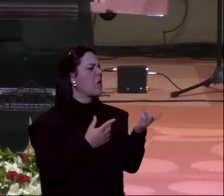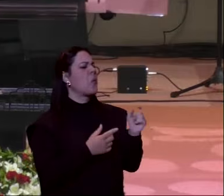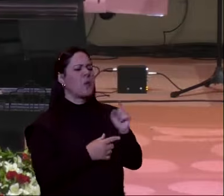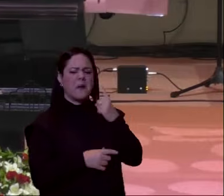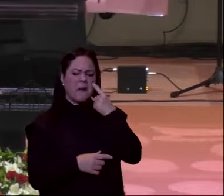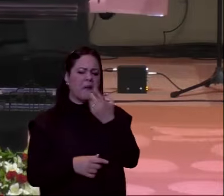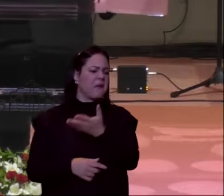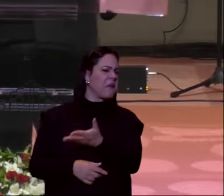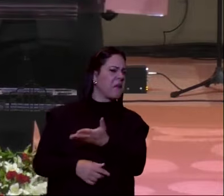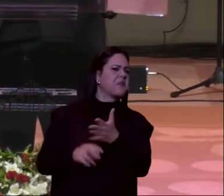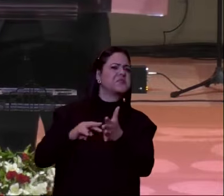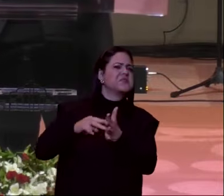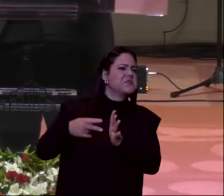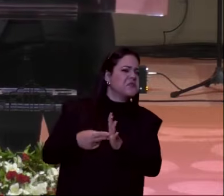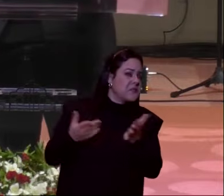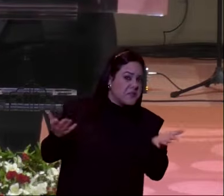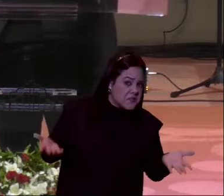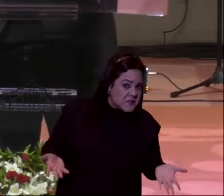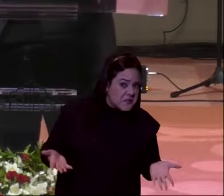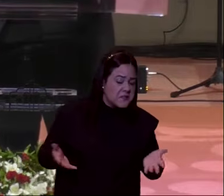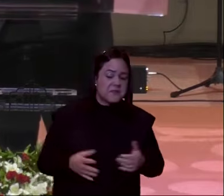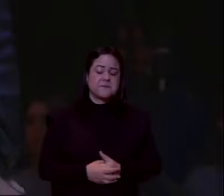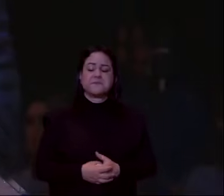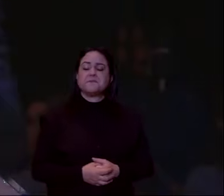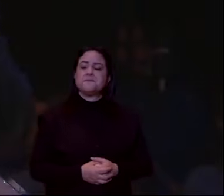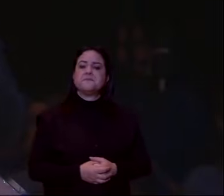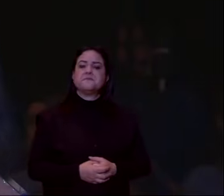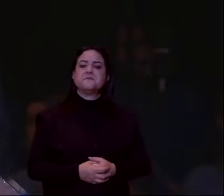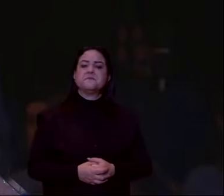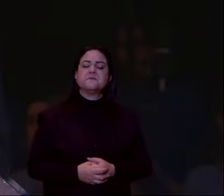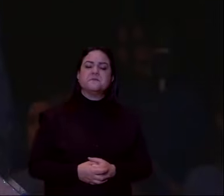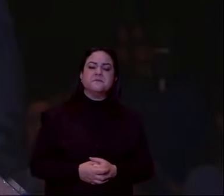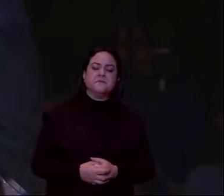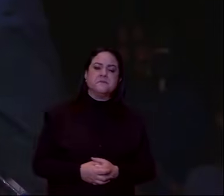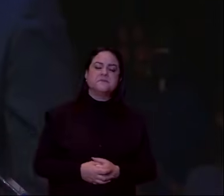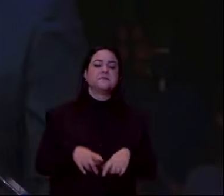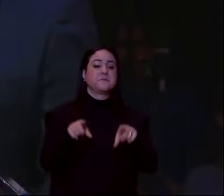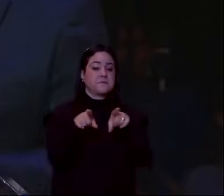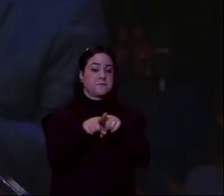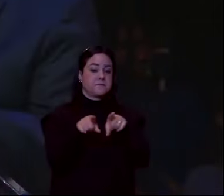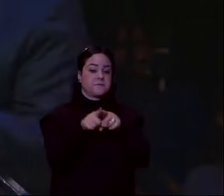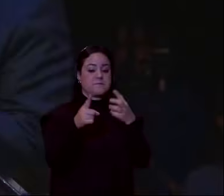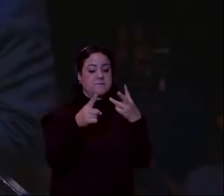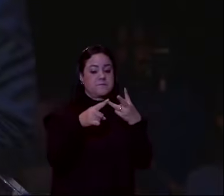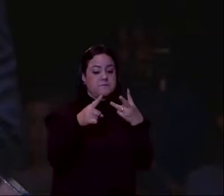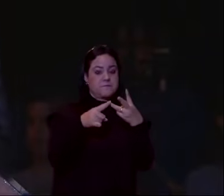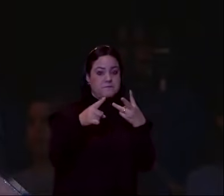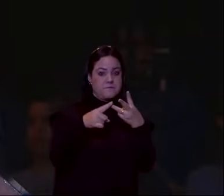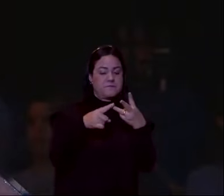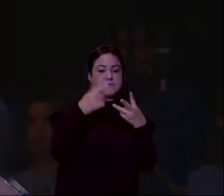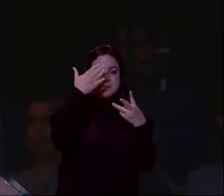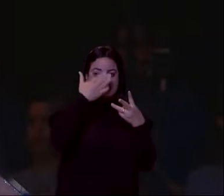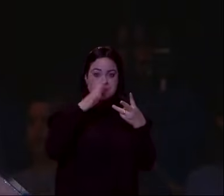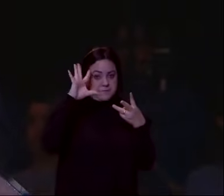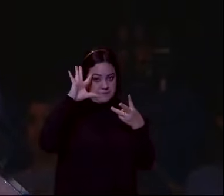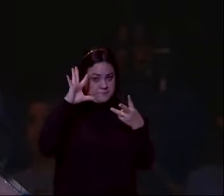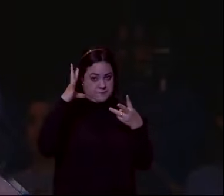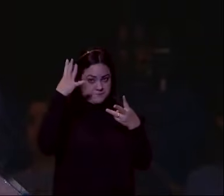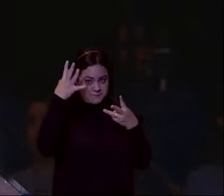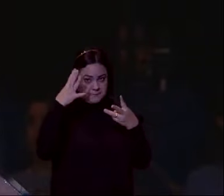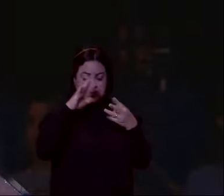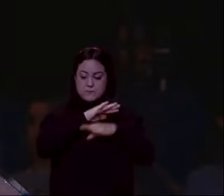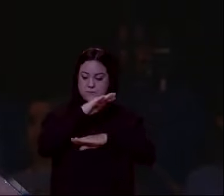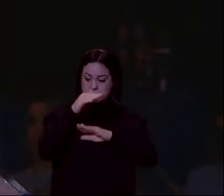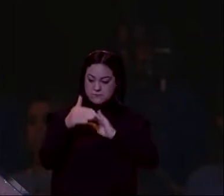que será que isso quer dizer? Então, outra coisa extraordinária aconteceu. Todos